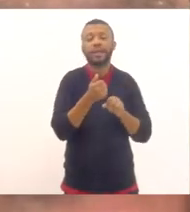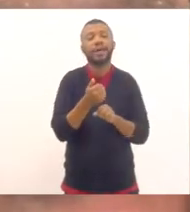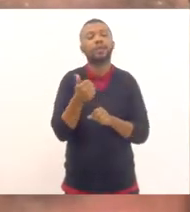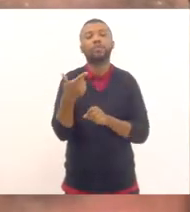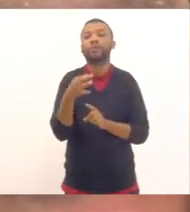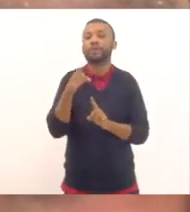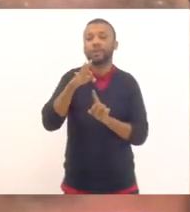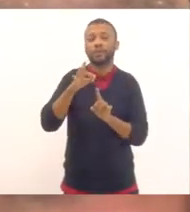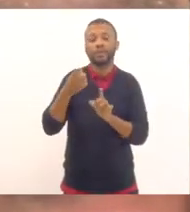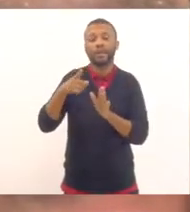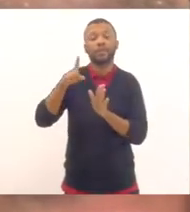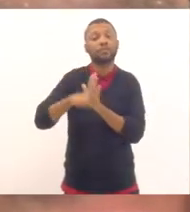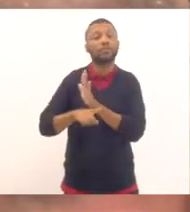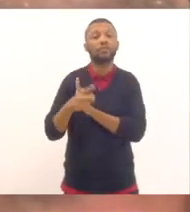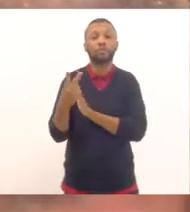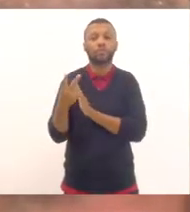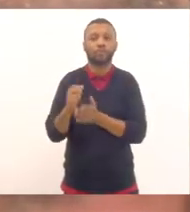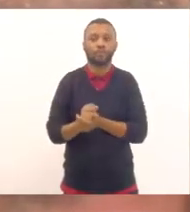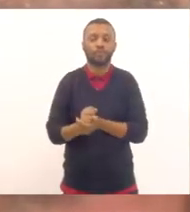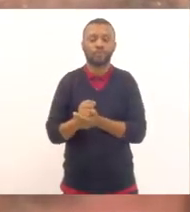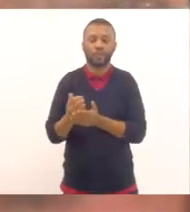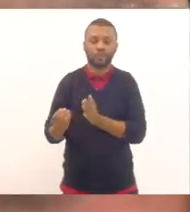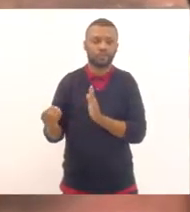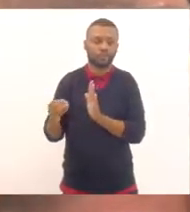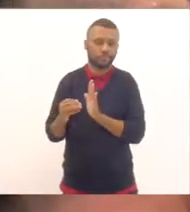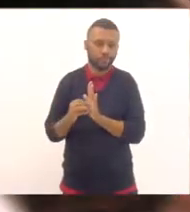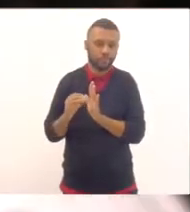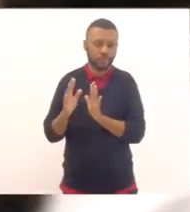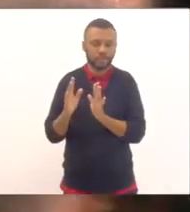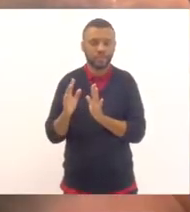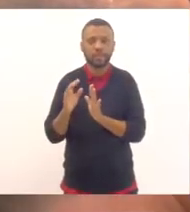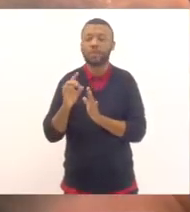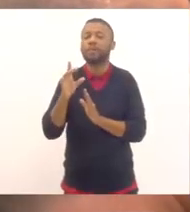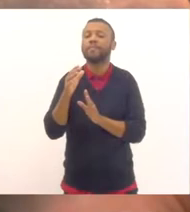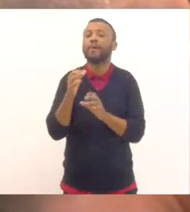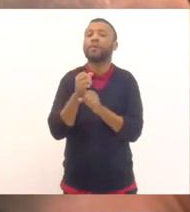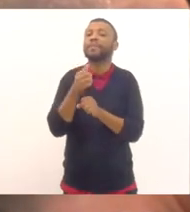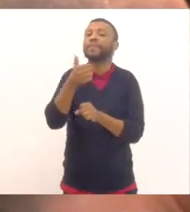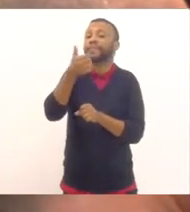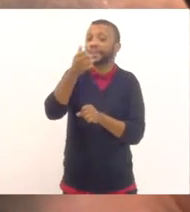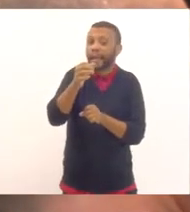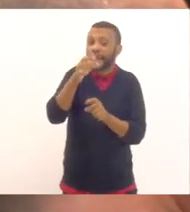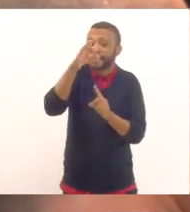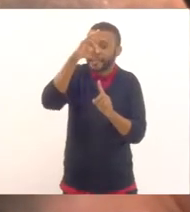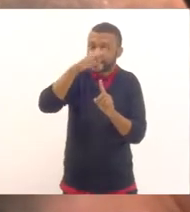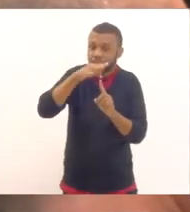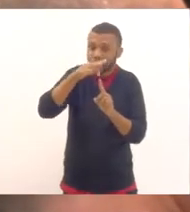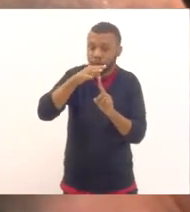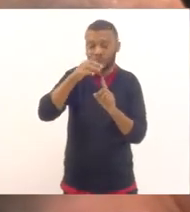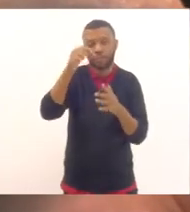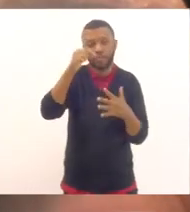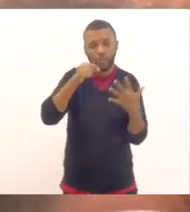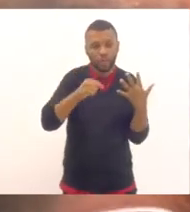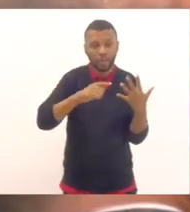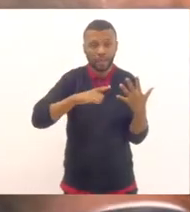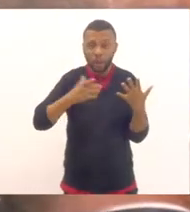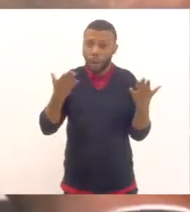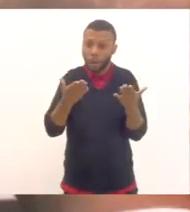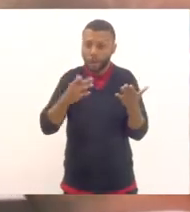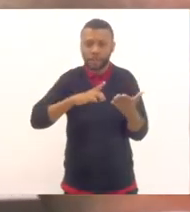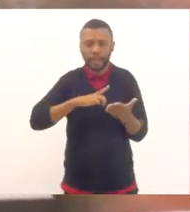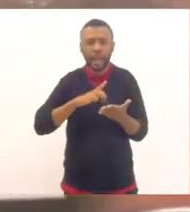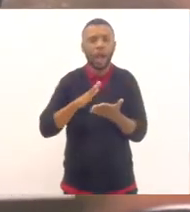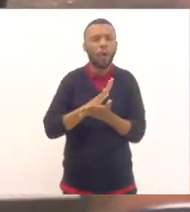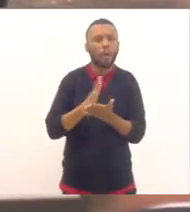você e subtraíram duas se colocar aqui não era só ficaram 10 dessas dez Estações Existe alguma estação hoje